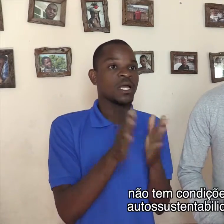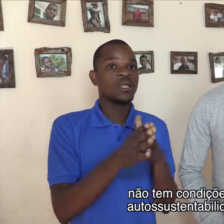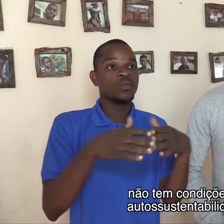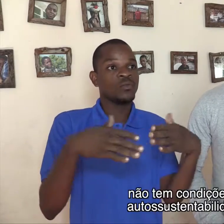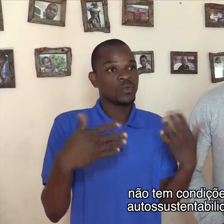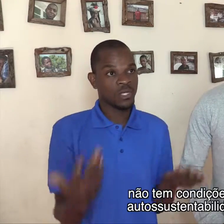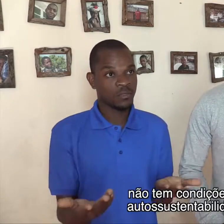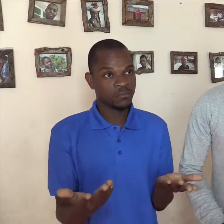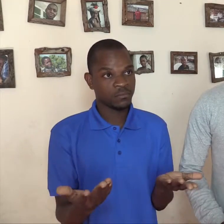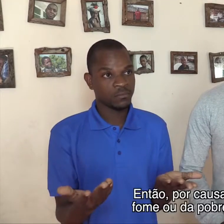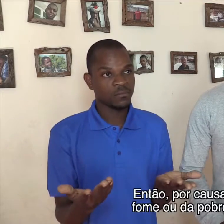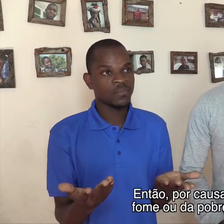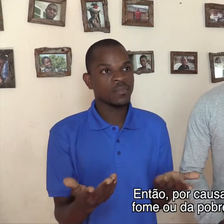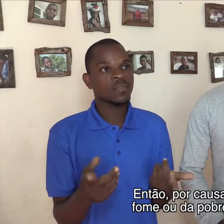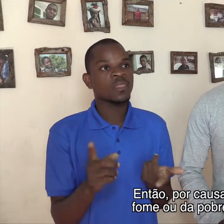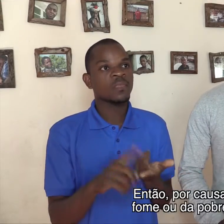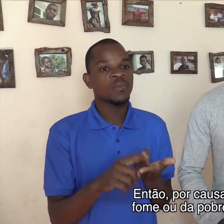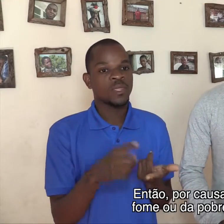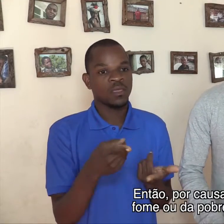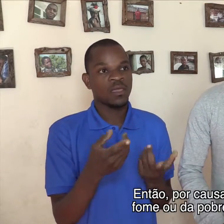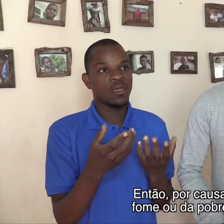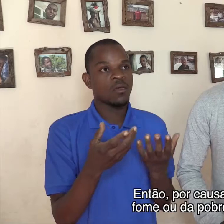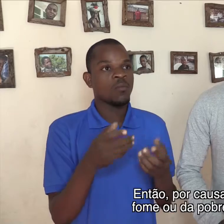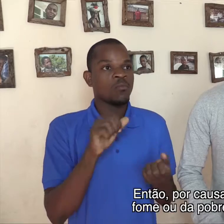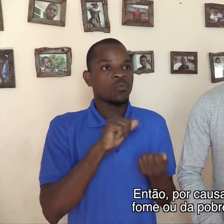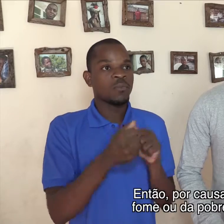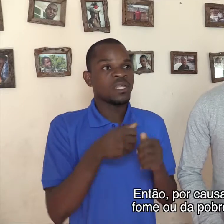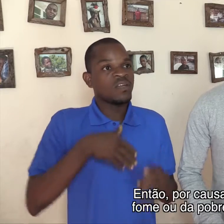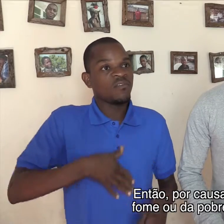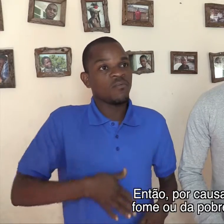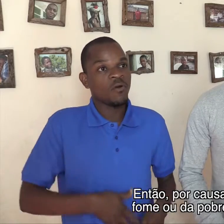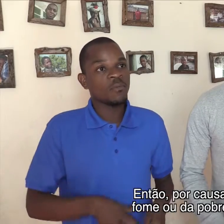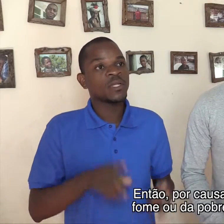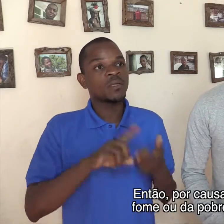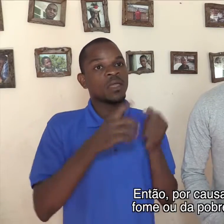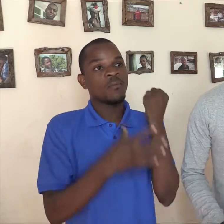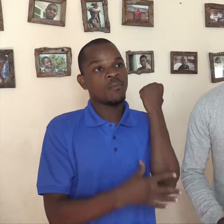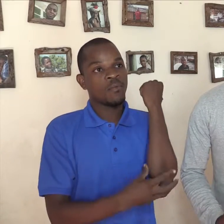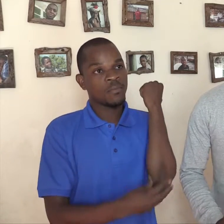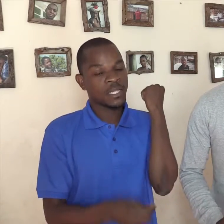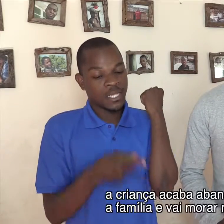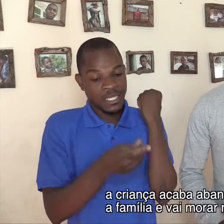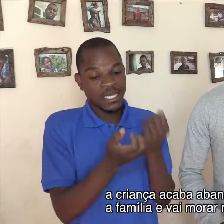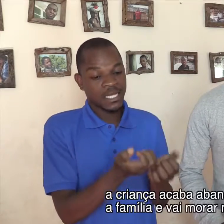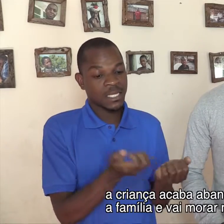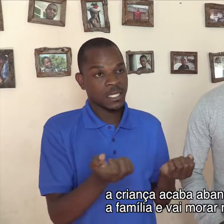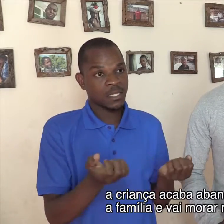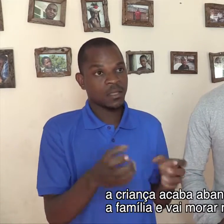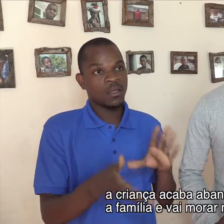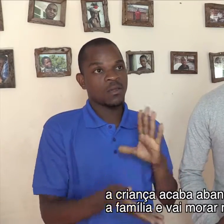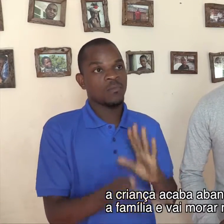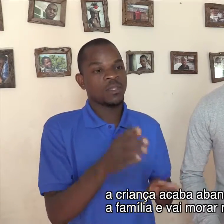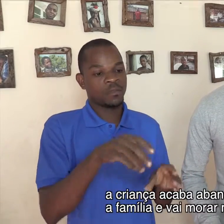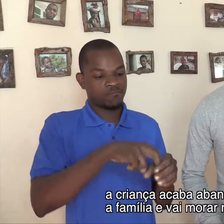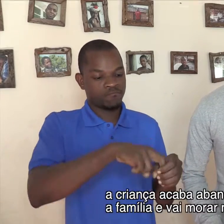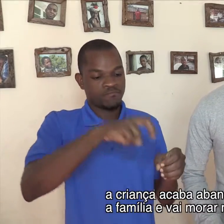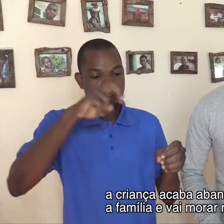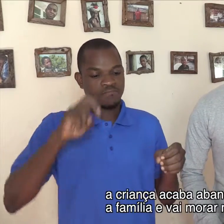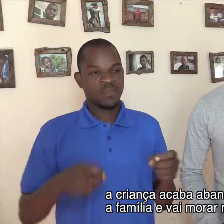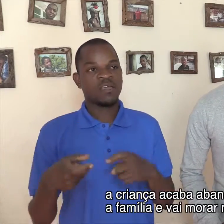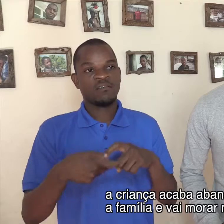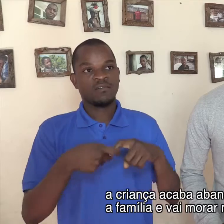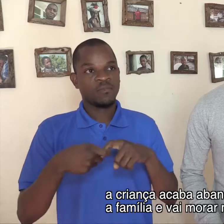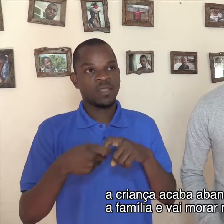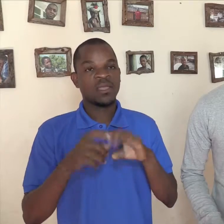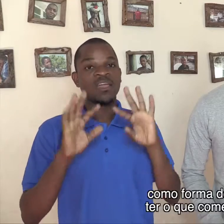autossustentabilidade. Então, por causa da fome ou da pobreza, a criança acaba abandonando a família e vem morar